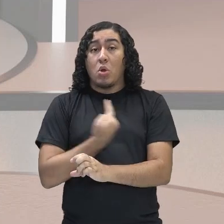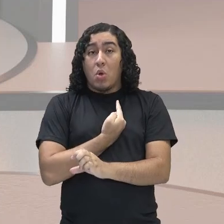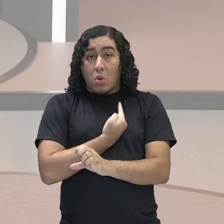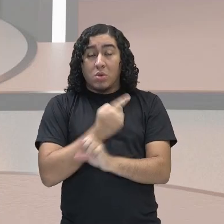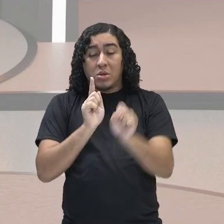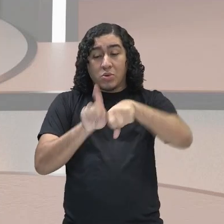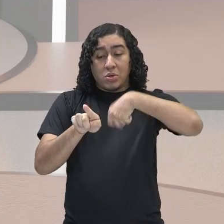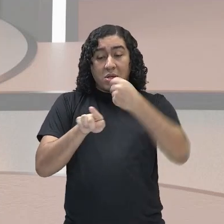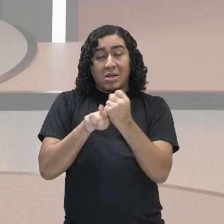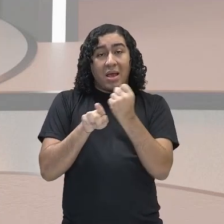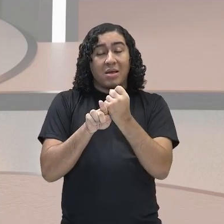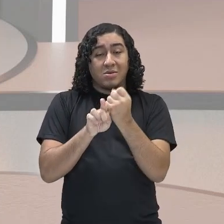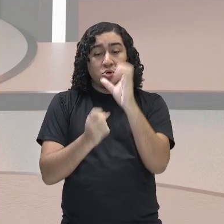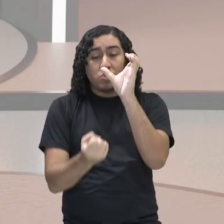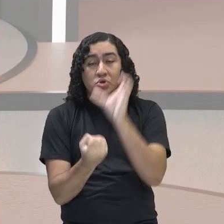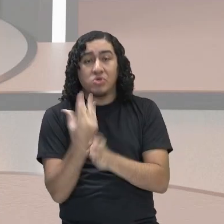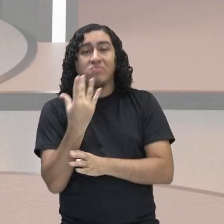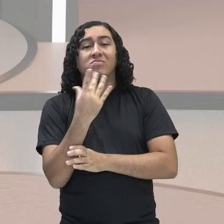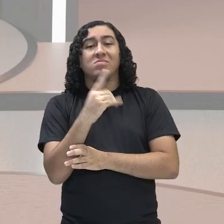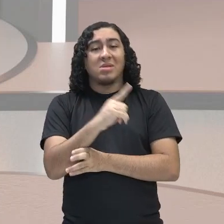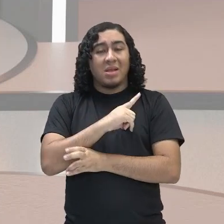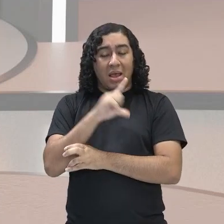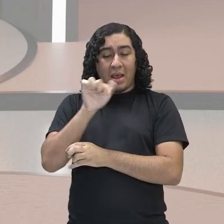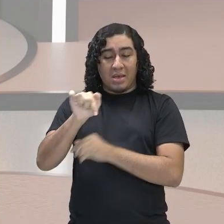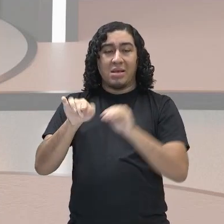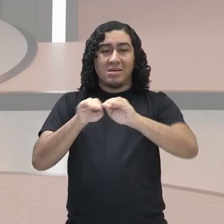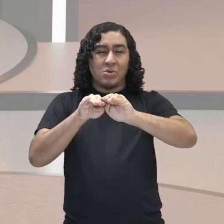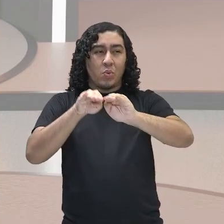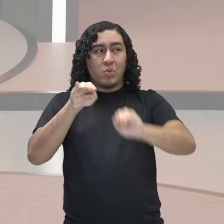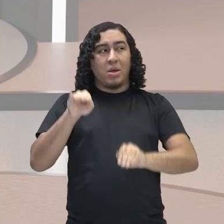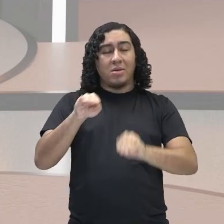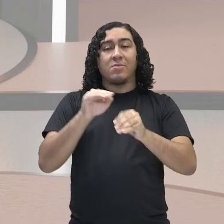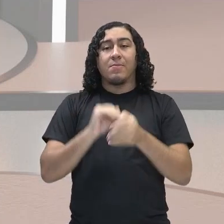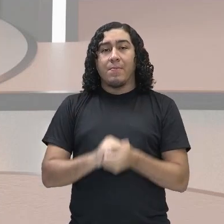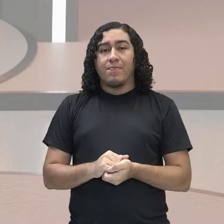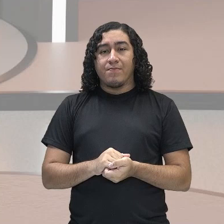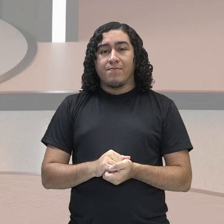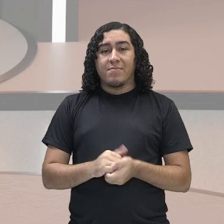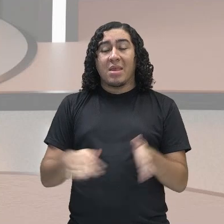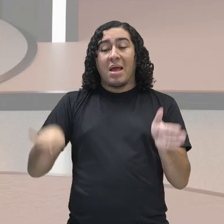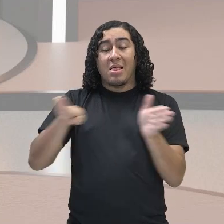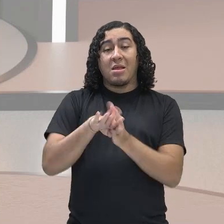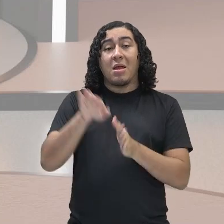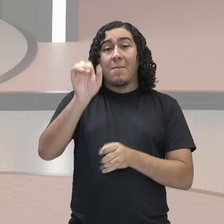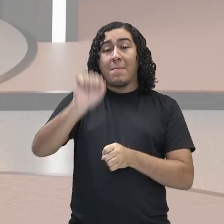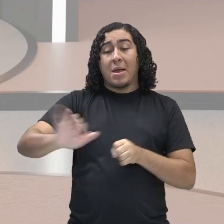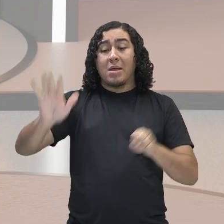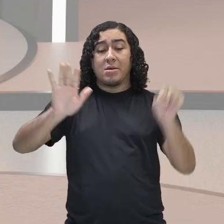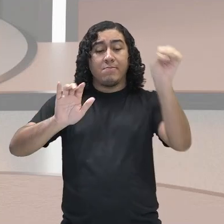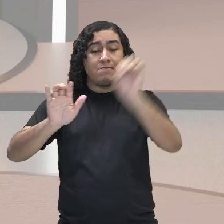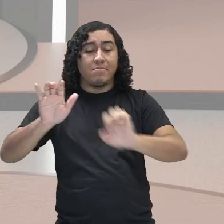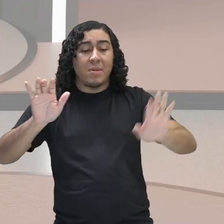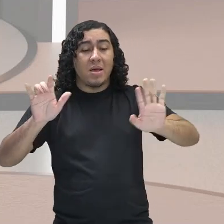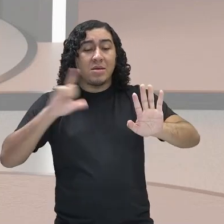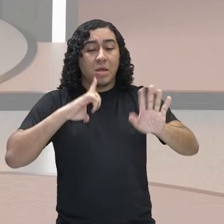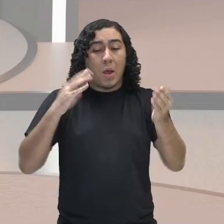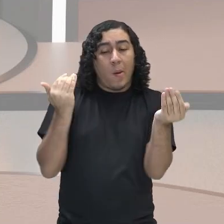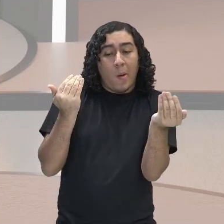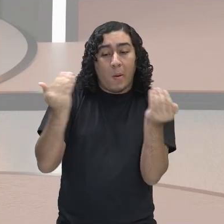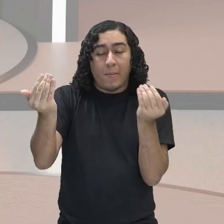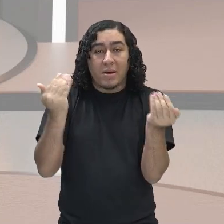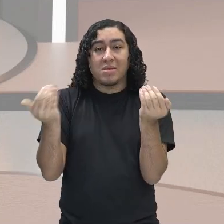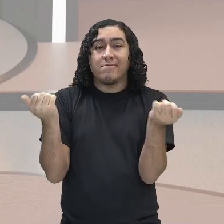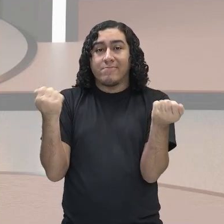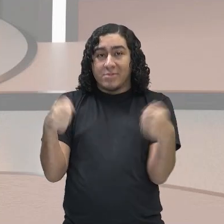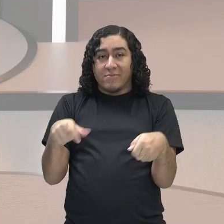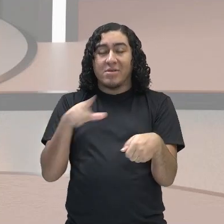foram influenciados pela desigualdade, chegando aqui a essa imagem que nós temos hoje, que nós podemos